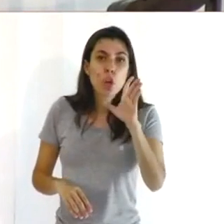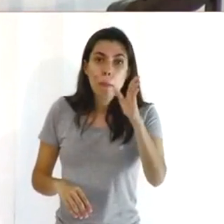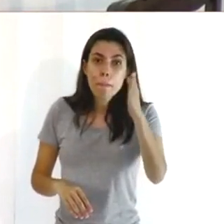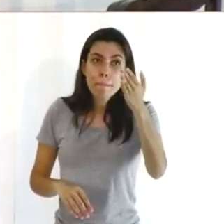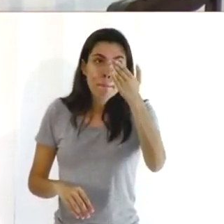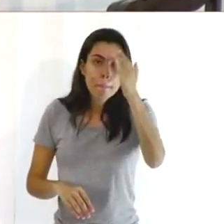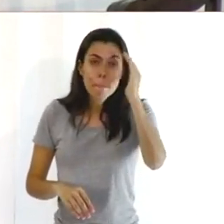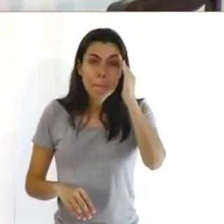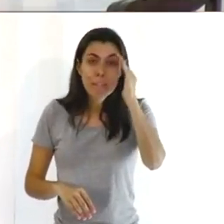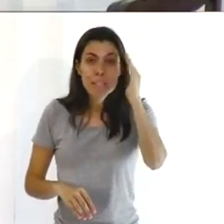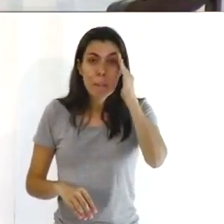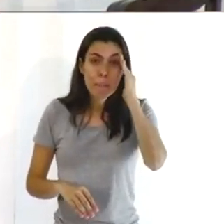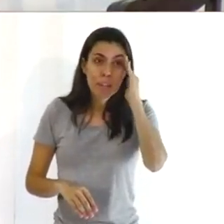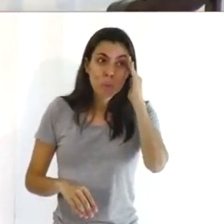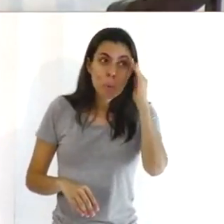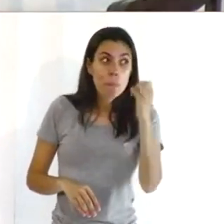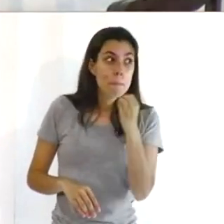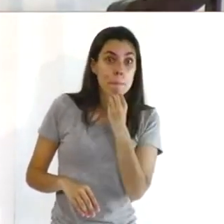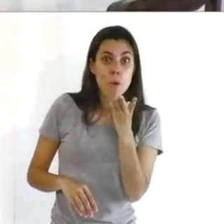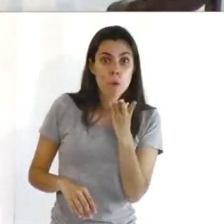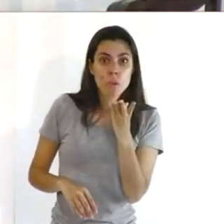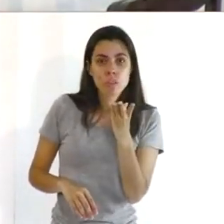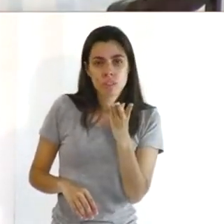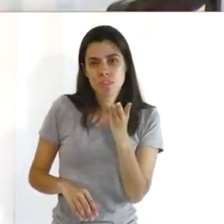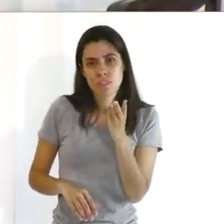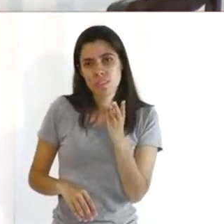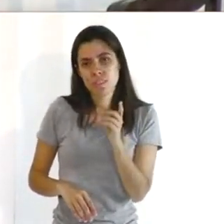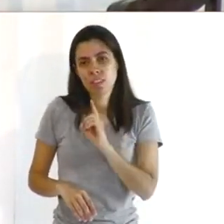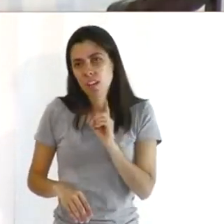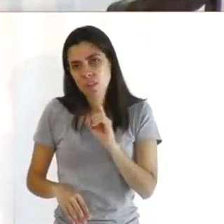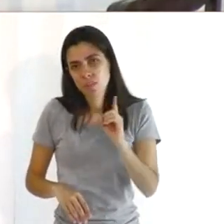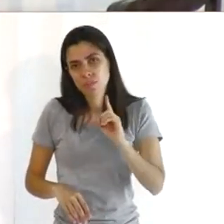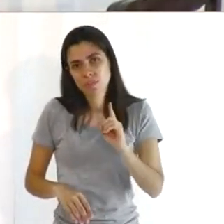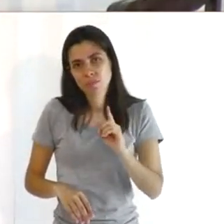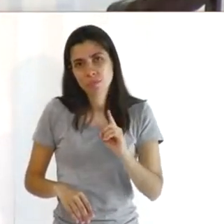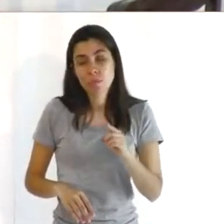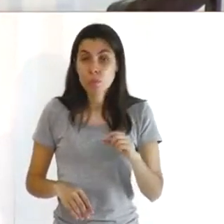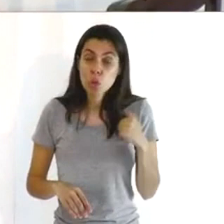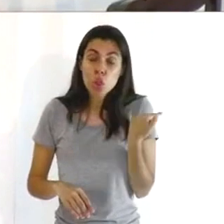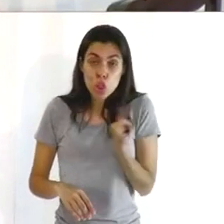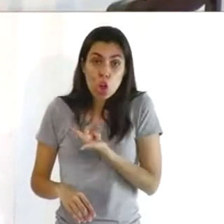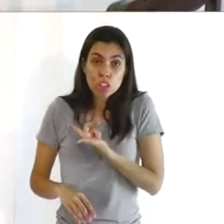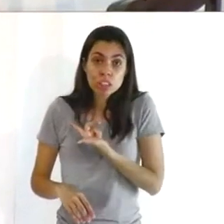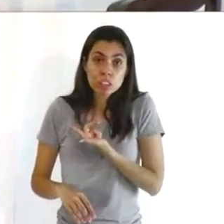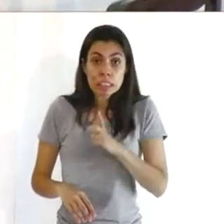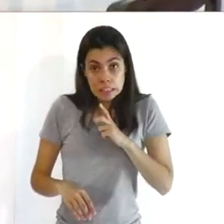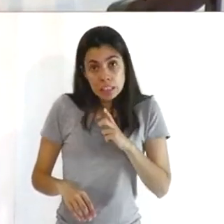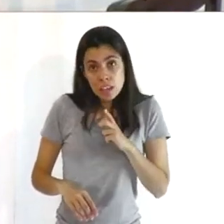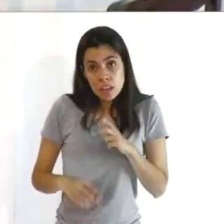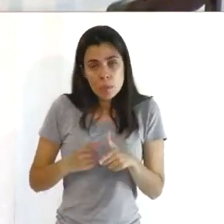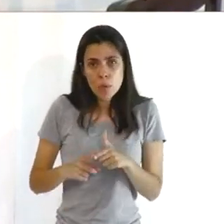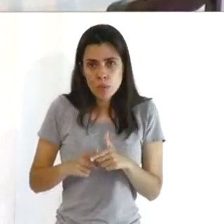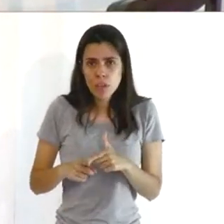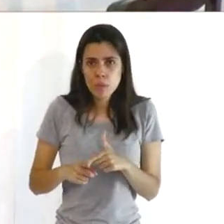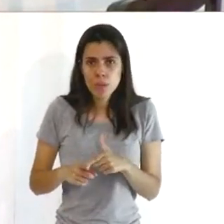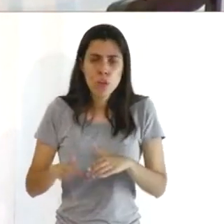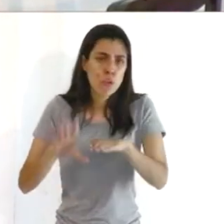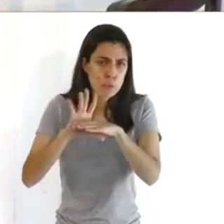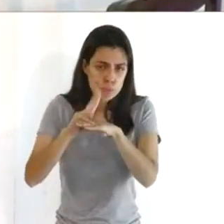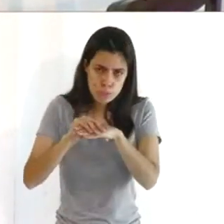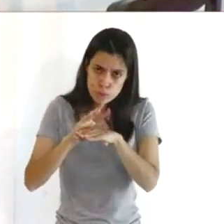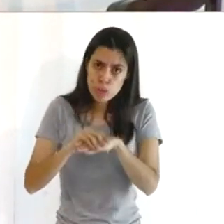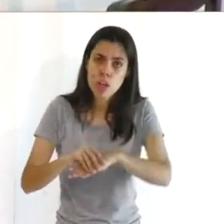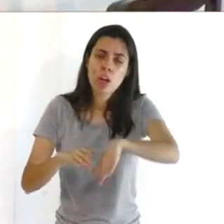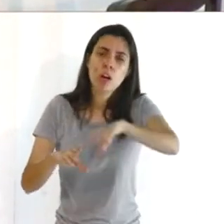Evangelho. O crente sofre, o crente pode ficar enfermo, o crente pode passar pela experiência do luto e da